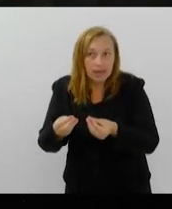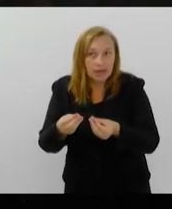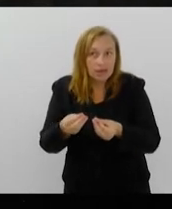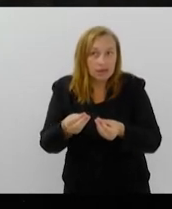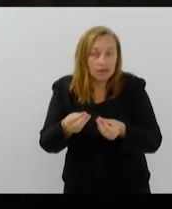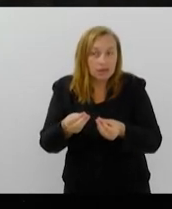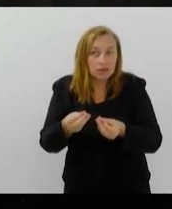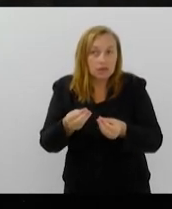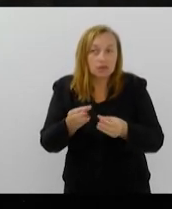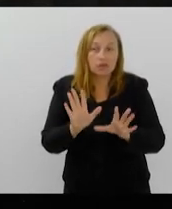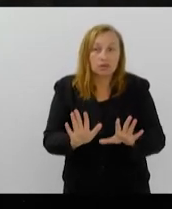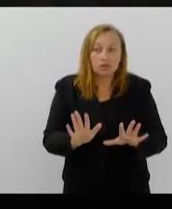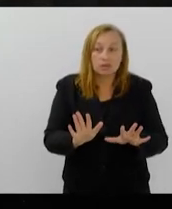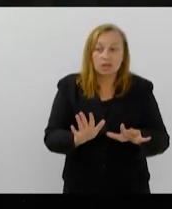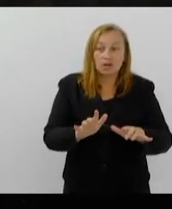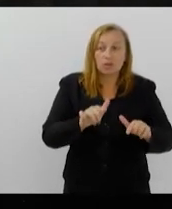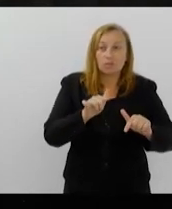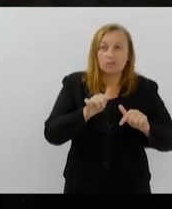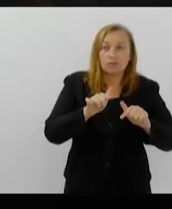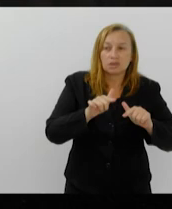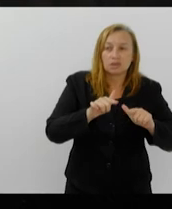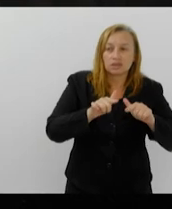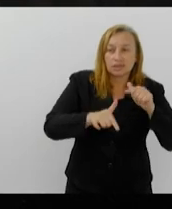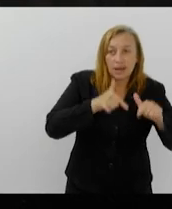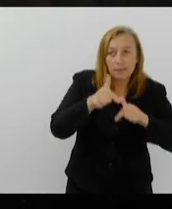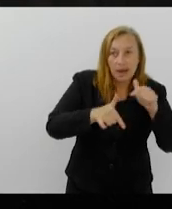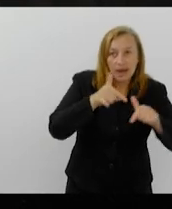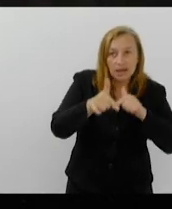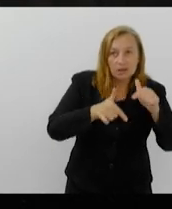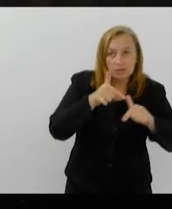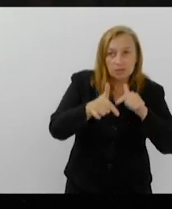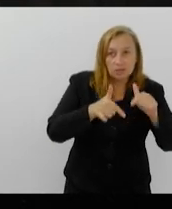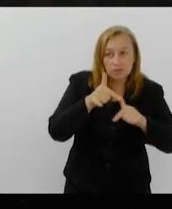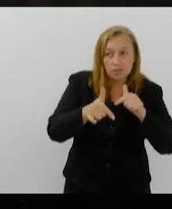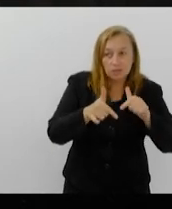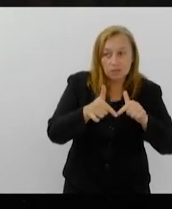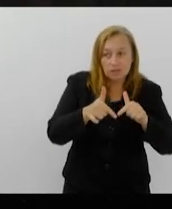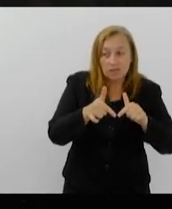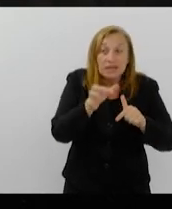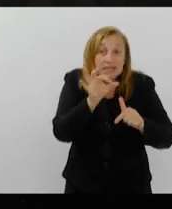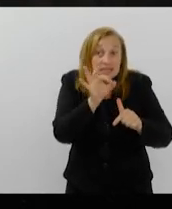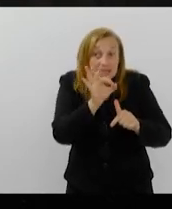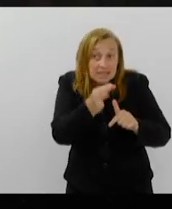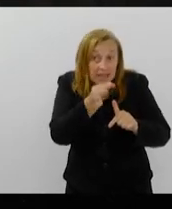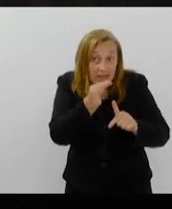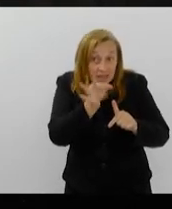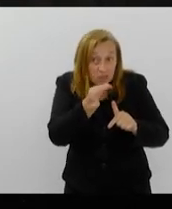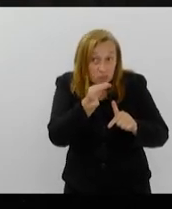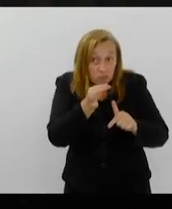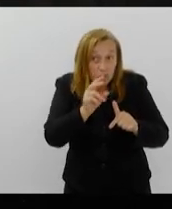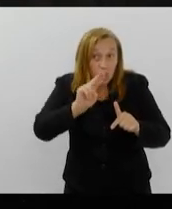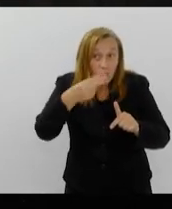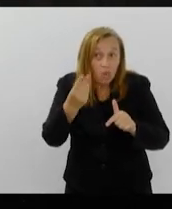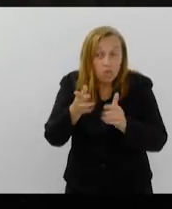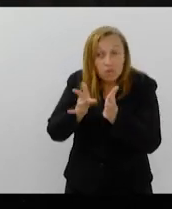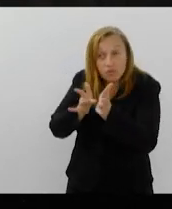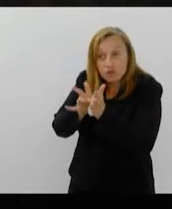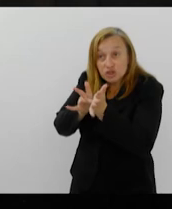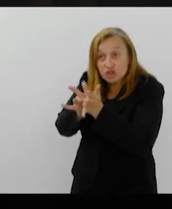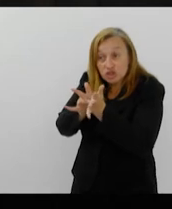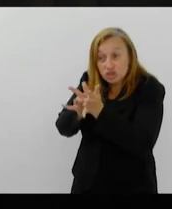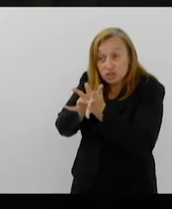serão obras de ficção ou serão, de fato, entregas a favor da